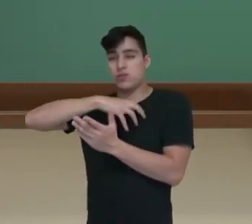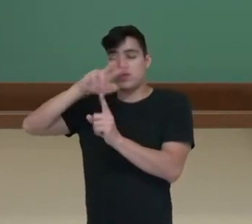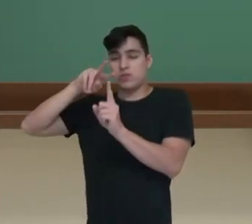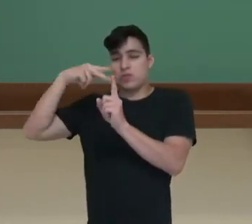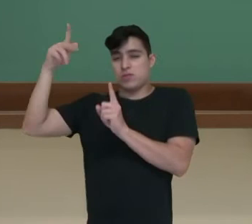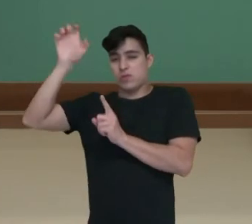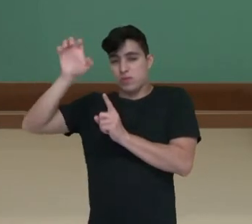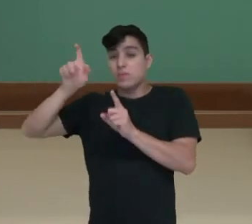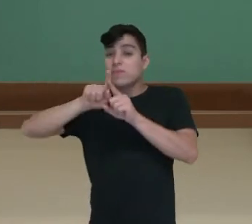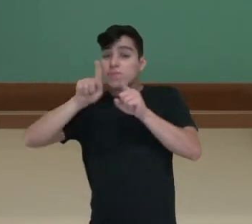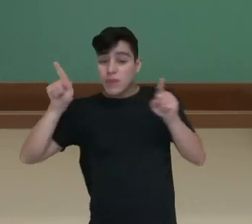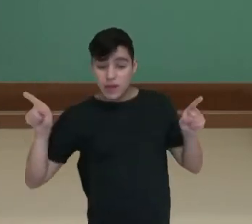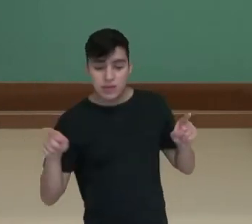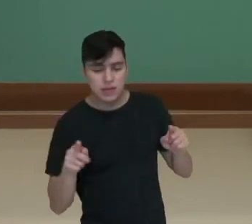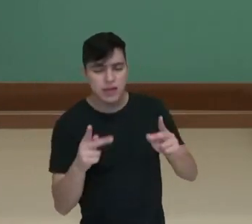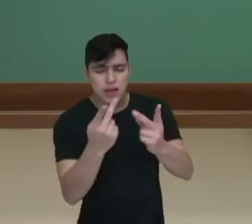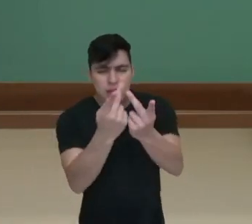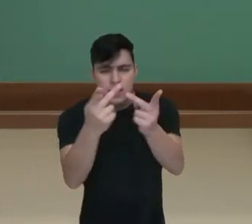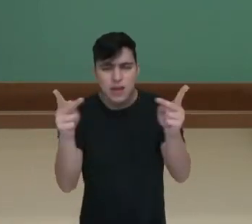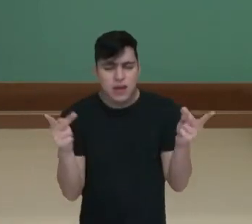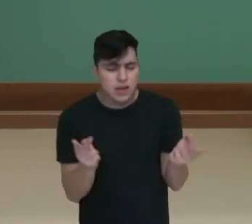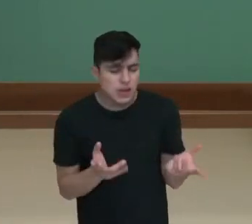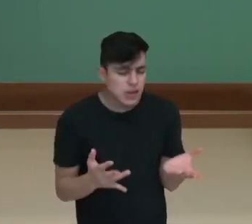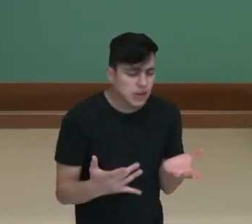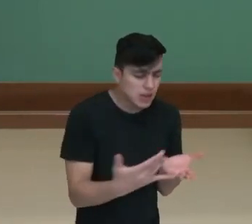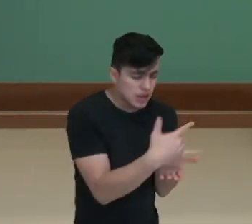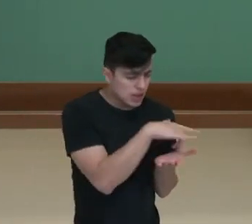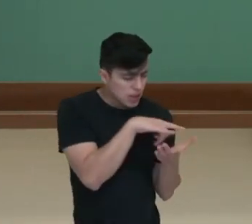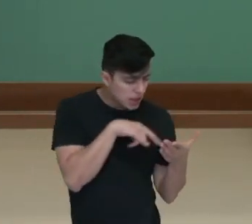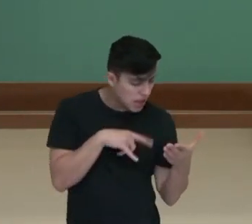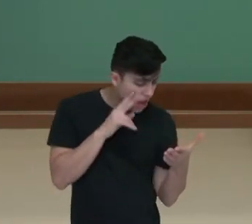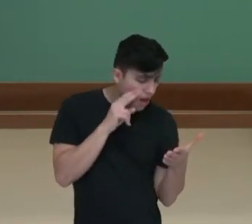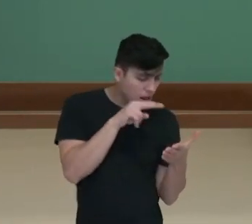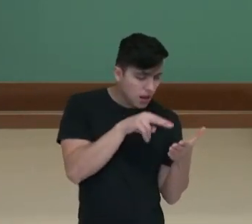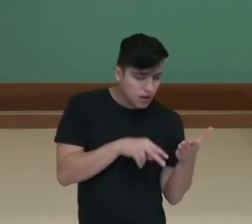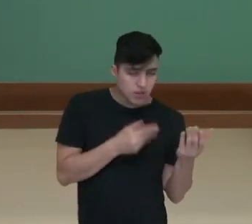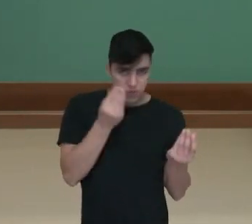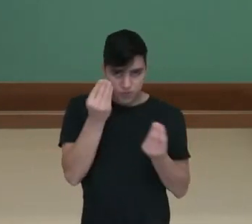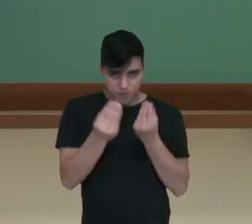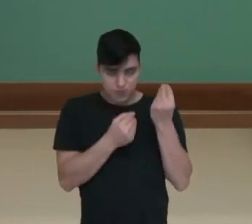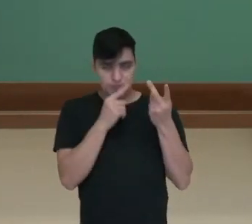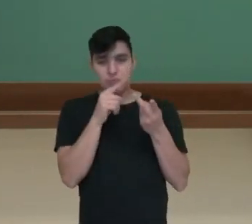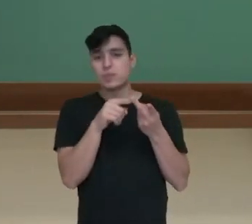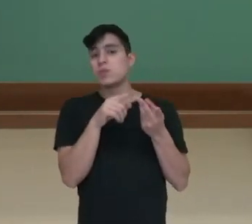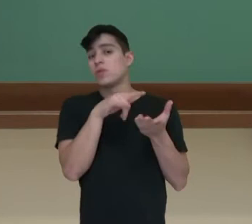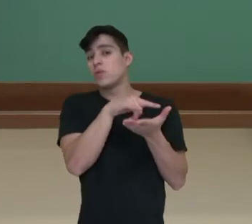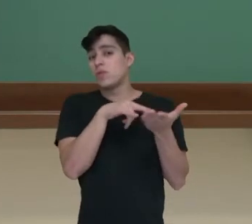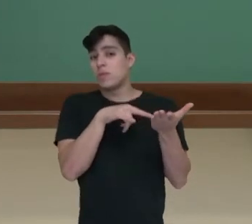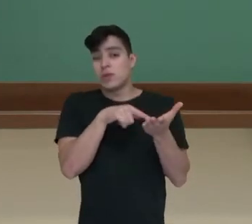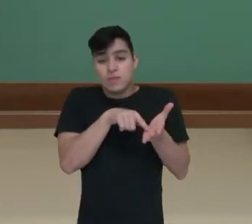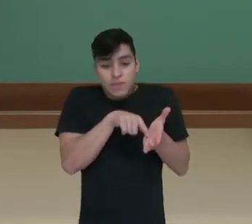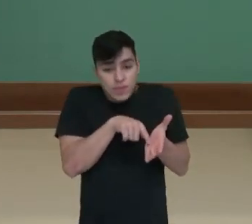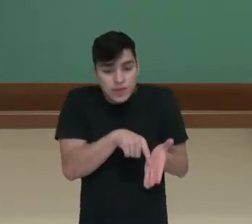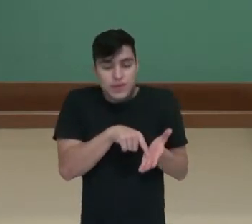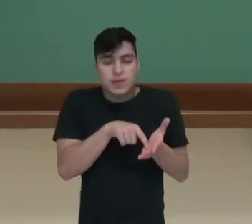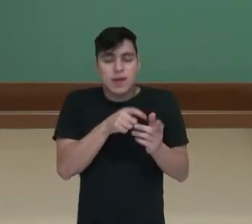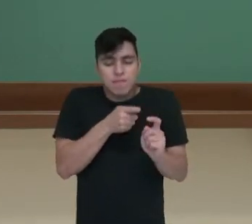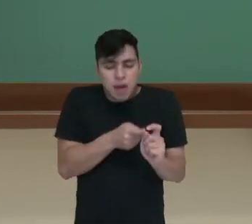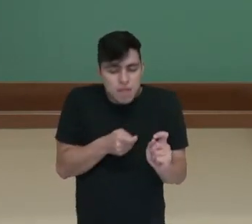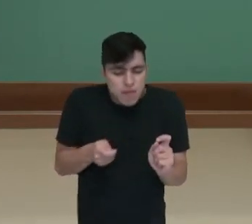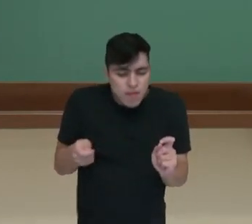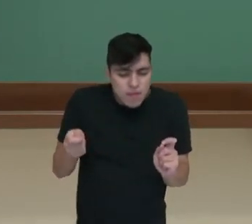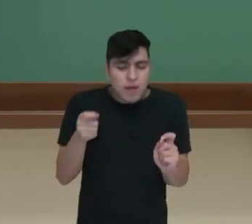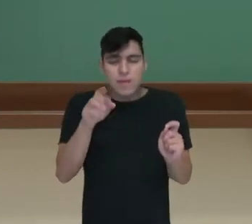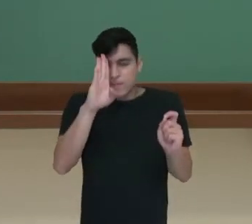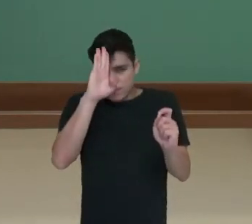documentos escritos produzidos aí, né, pela população africana, os documentos arqueológicos, né, dos principais